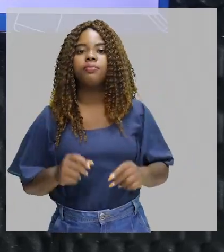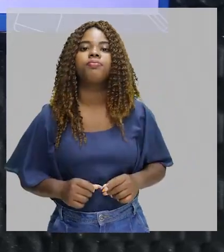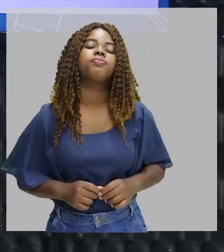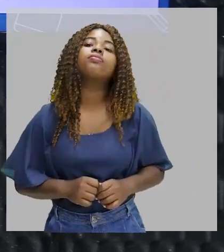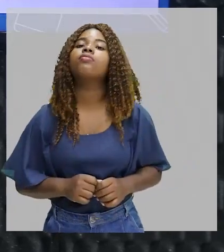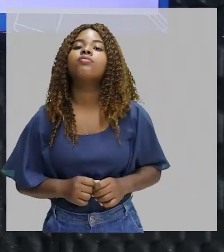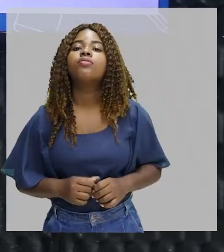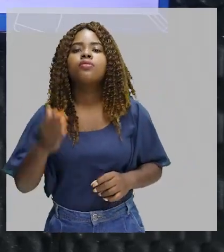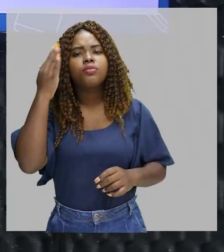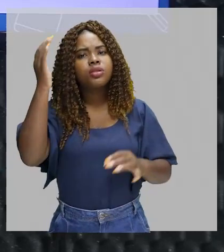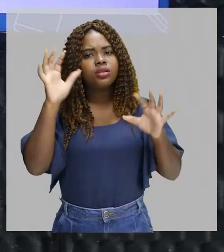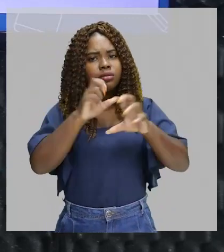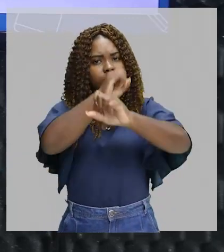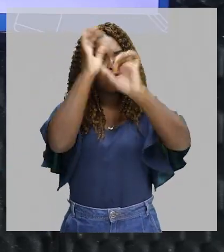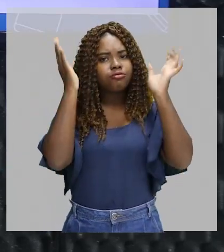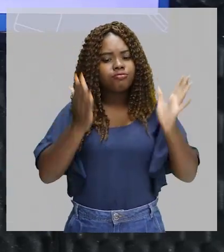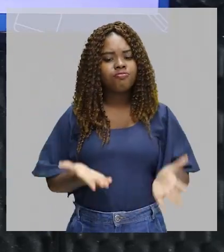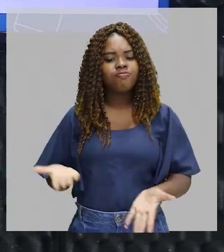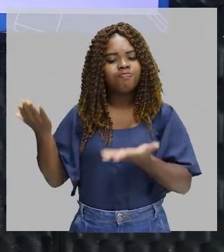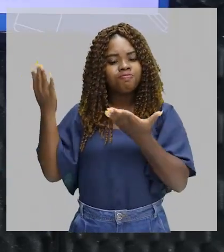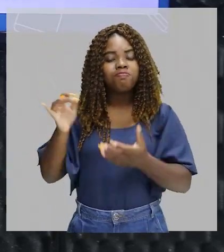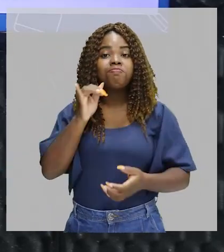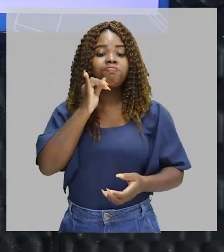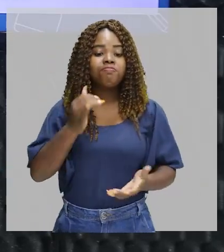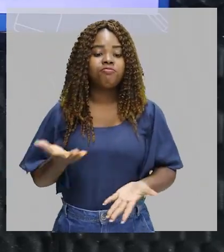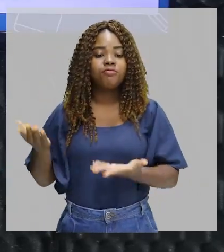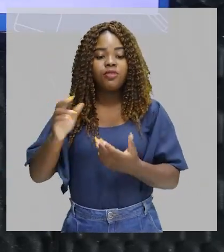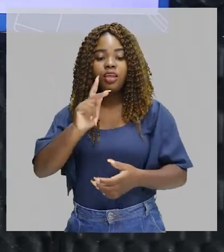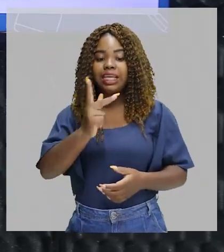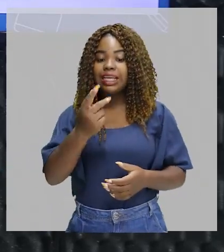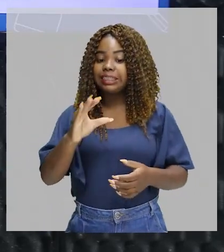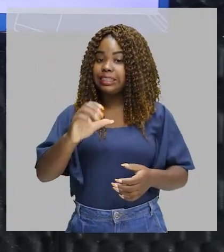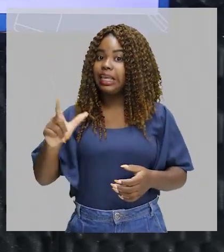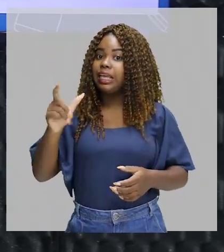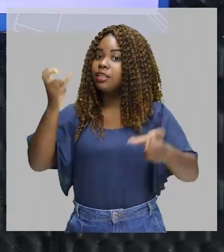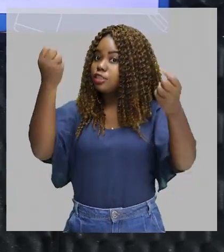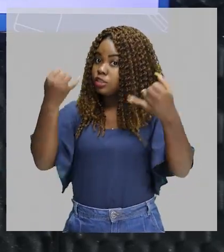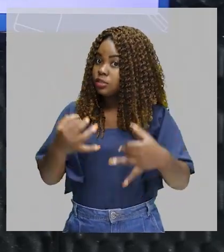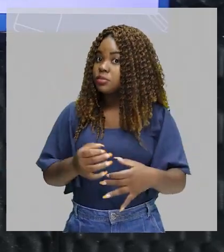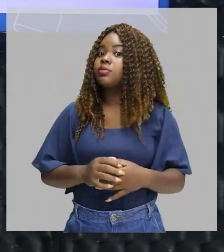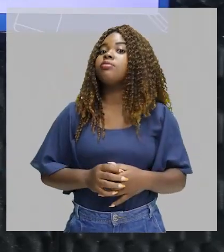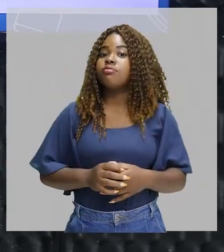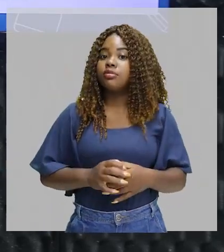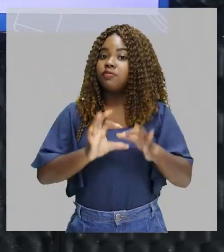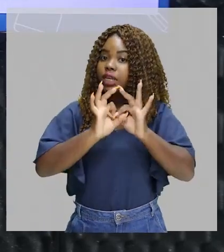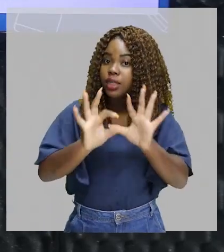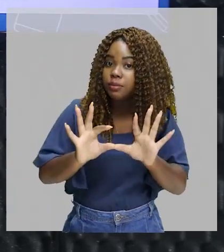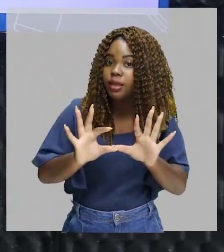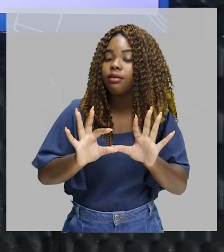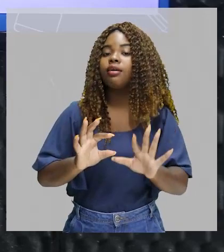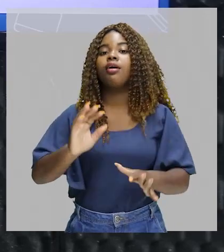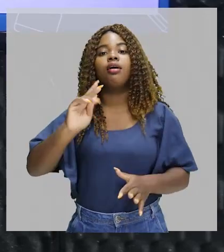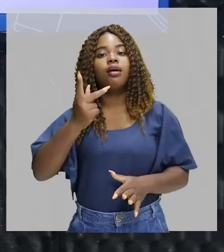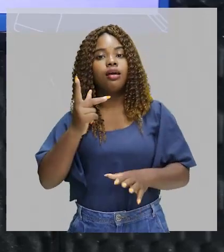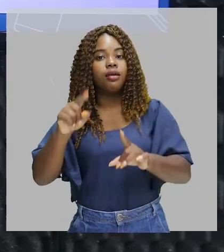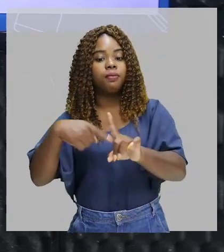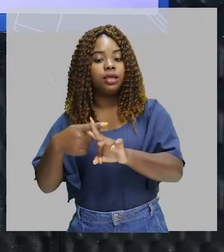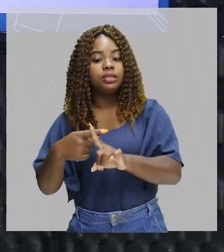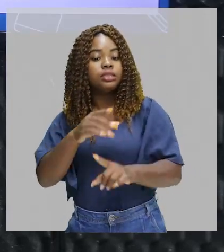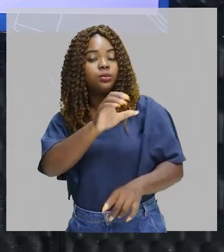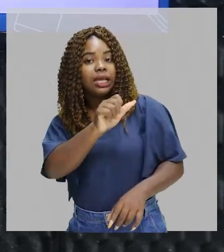só. O HCl, já falamos, ele vai ceder um H+. Então, ele é um